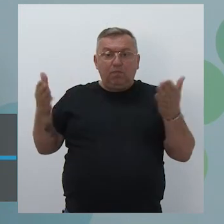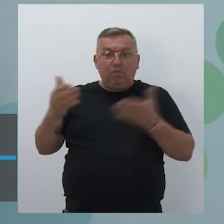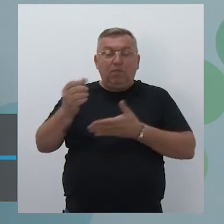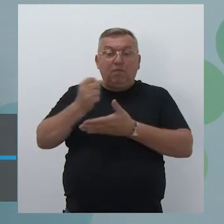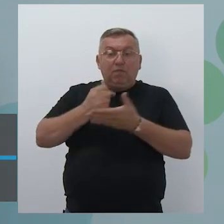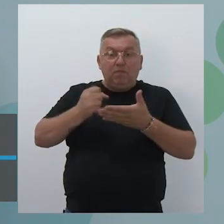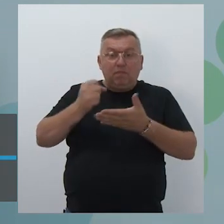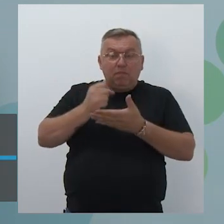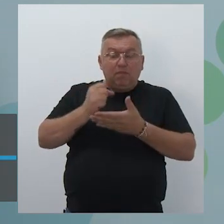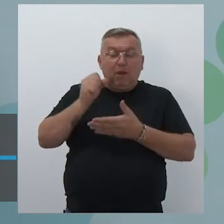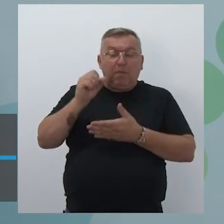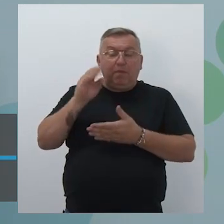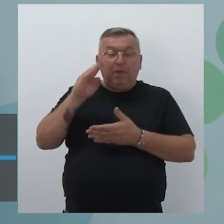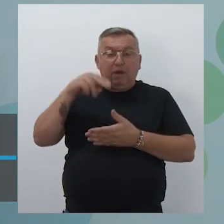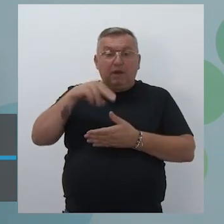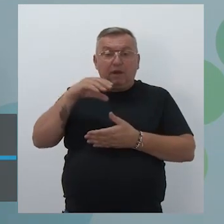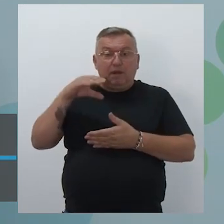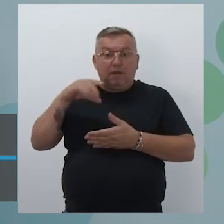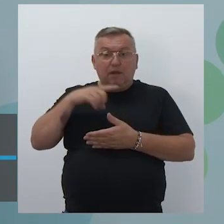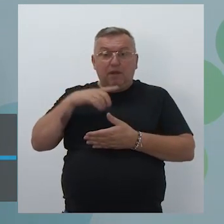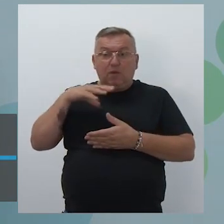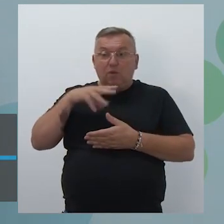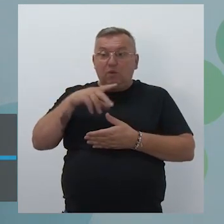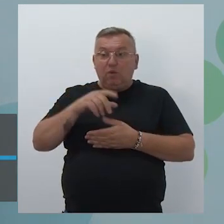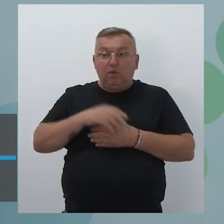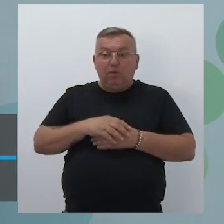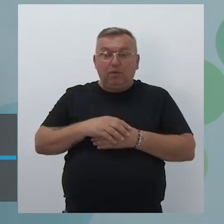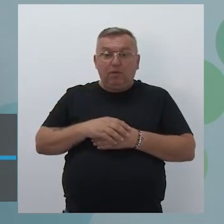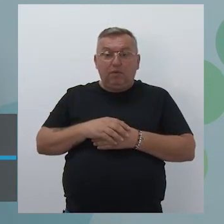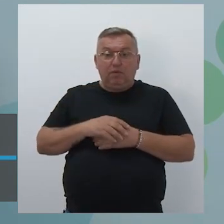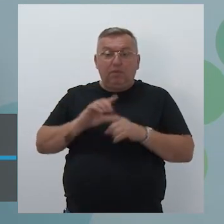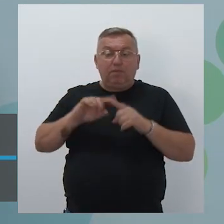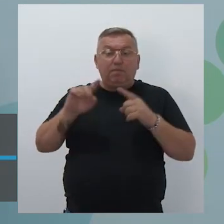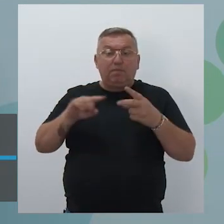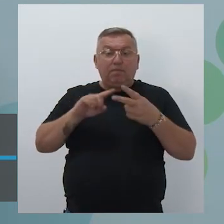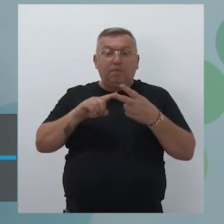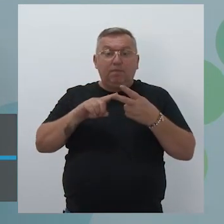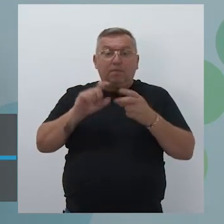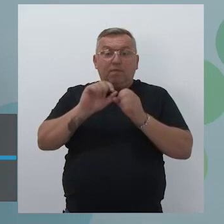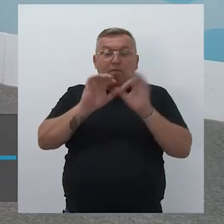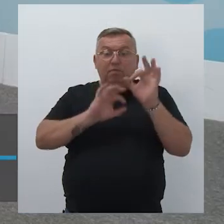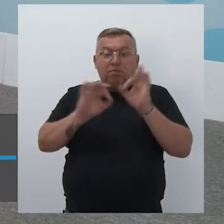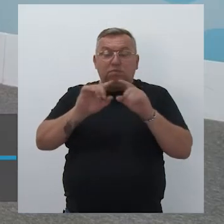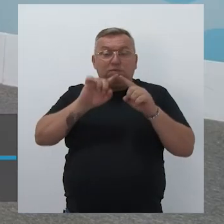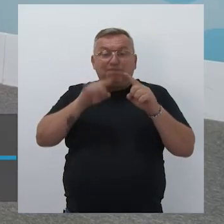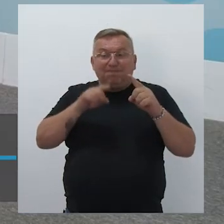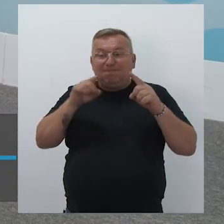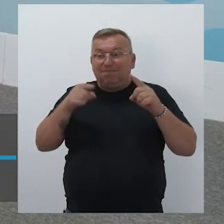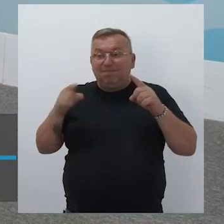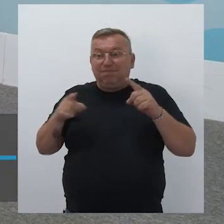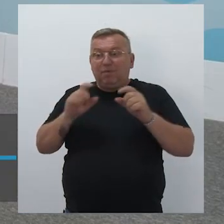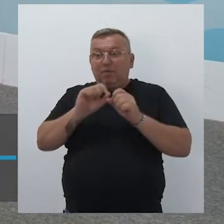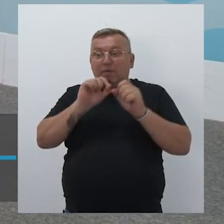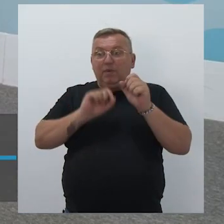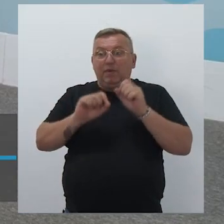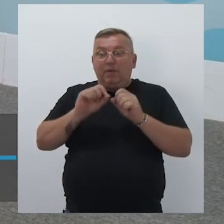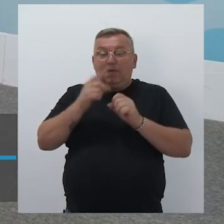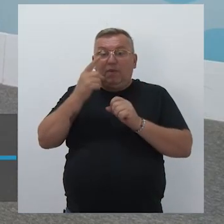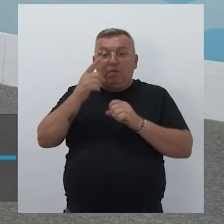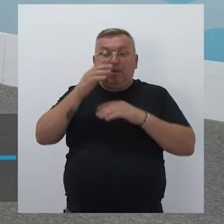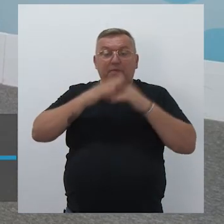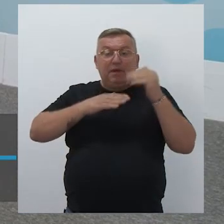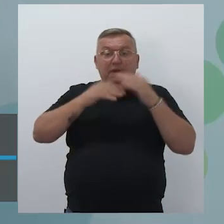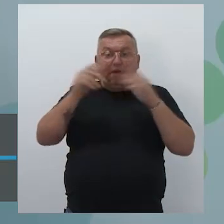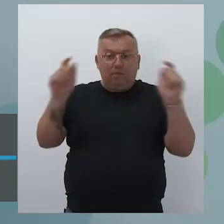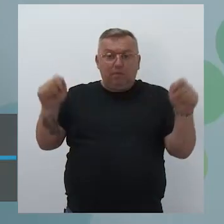Comum Curricular, está tudo numa única, né? Distinguir vestígios, elaborar hipóteses, né? Então, uma habilidade,